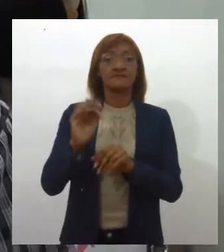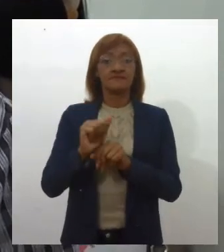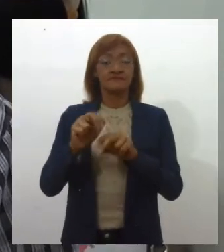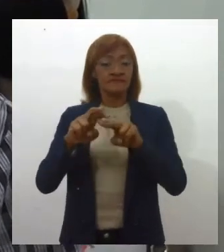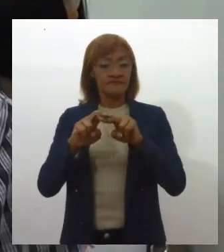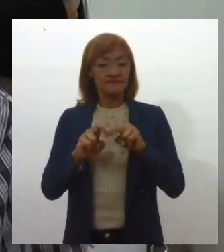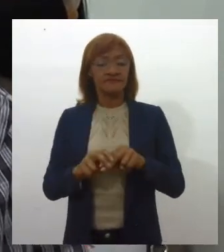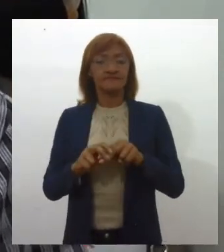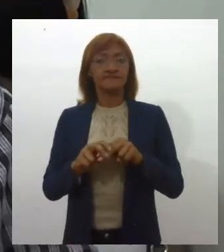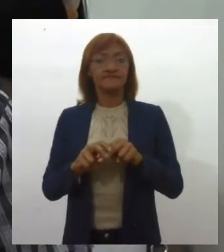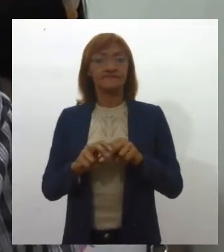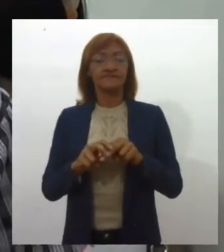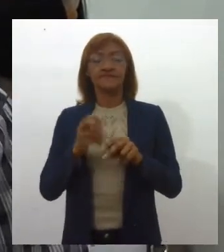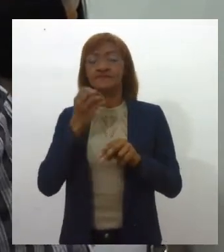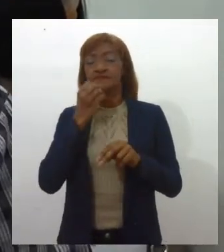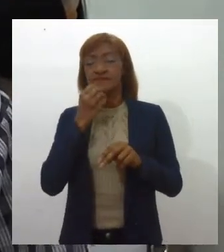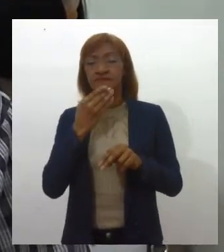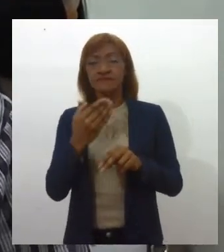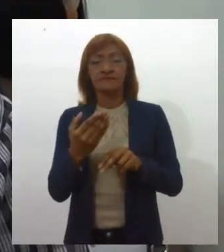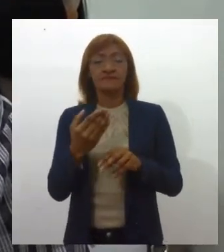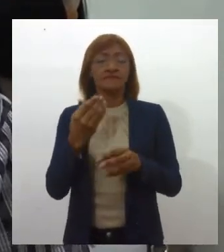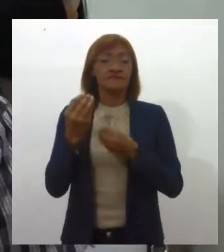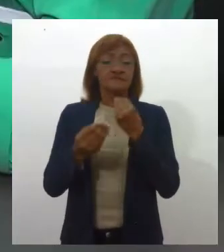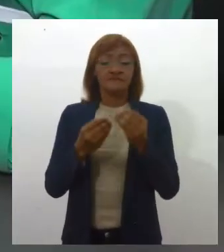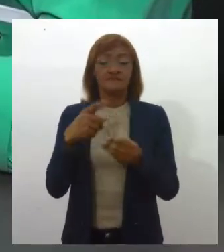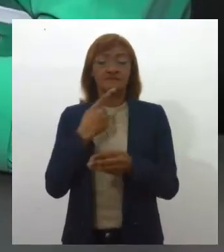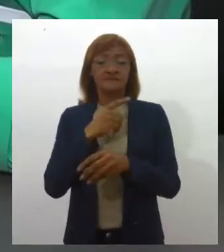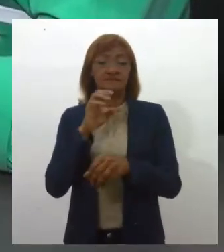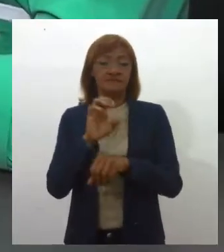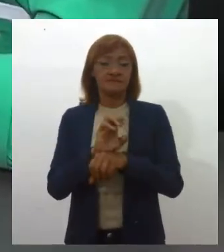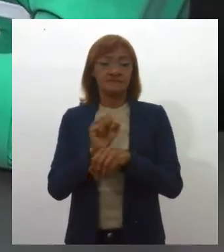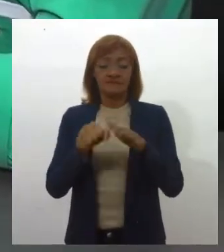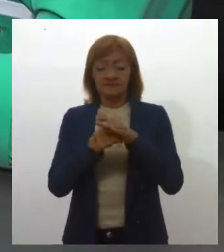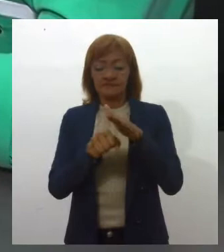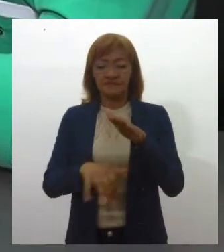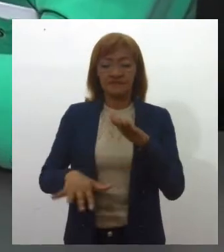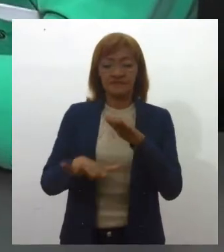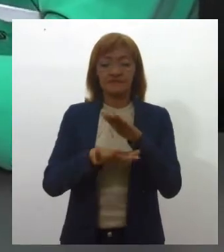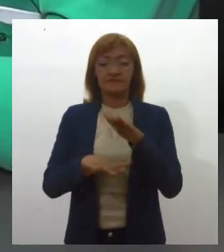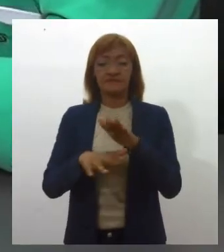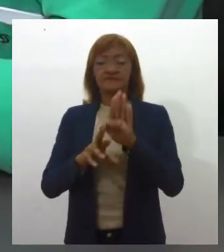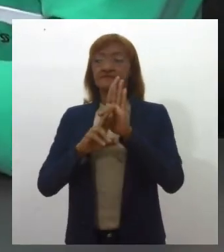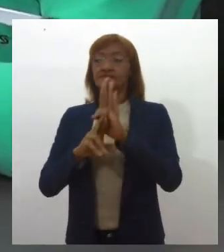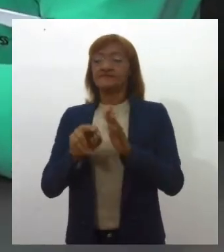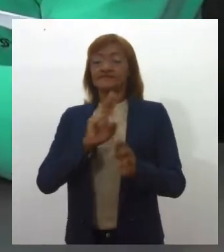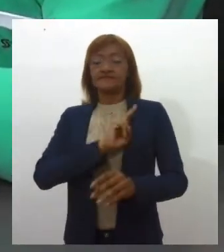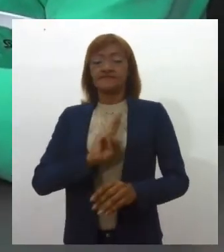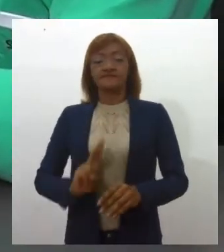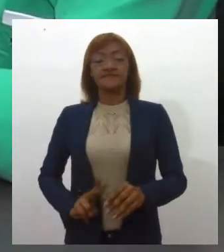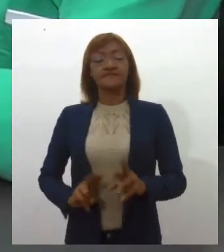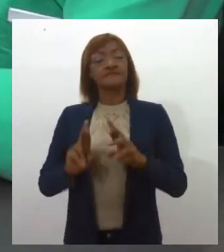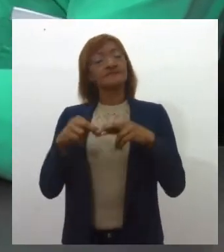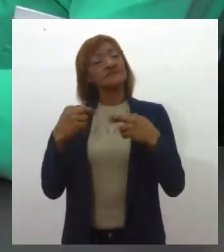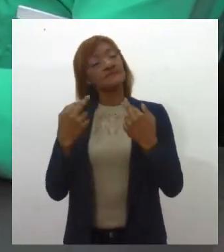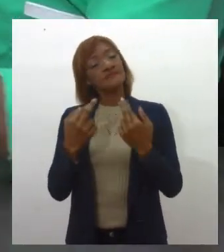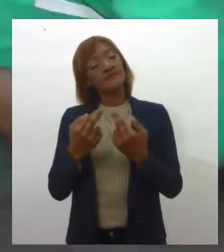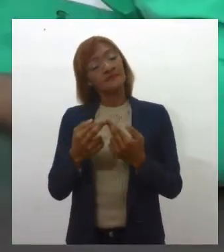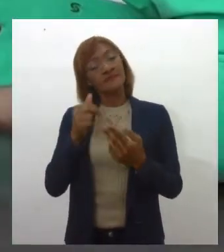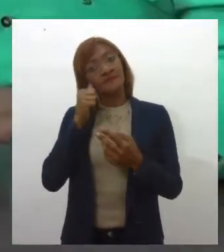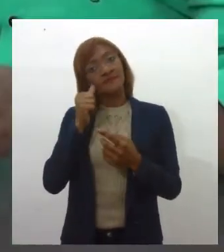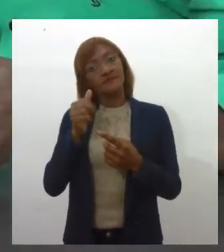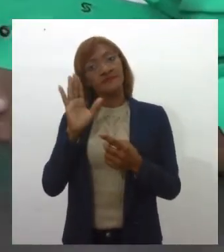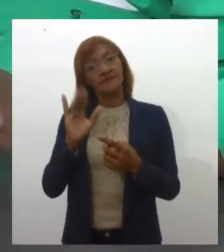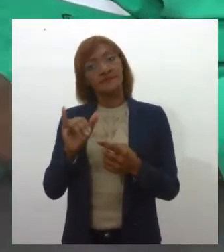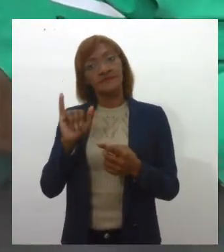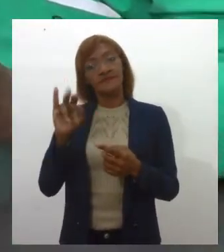tão vultuoso em nosso Estado no saneamento básico. Representando os vereadores que participaram da reunião, a vereadora de Itabaiana,